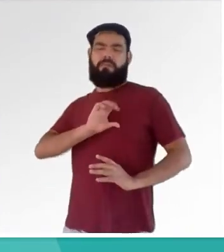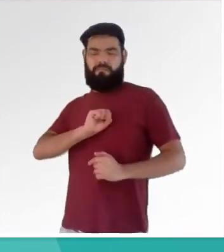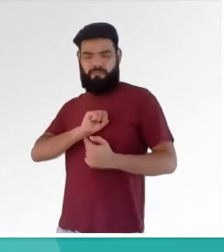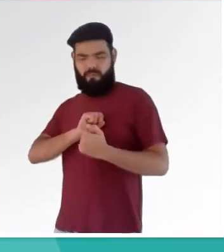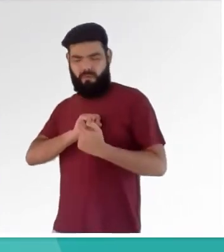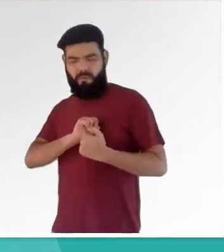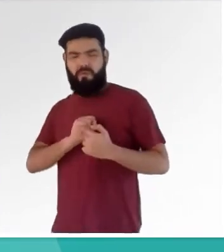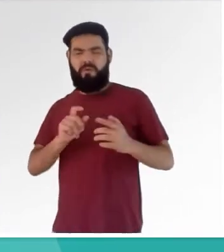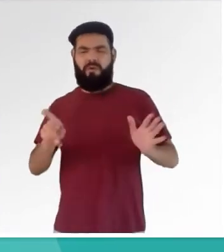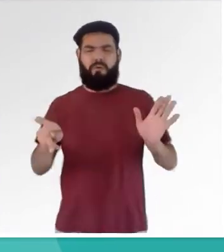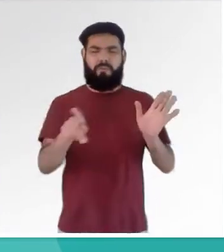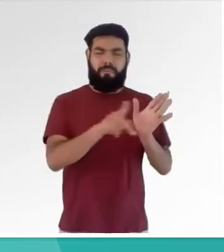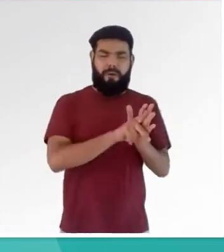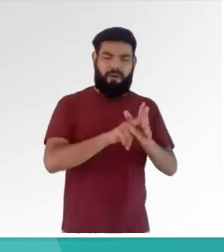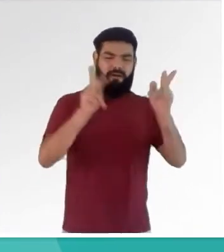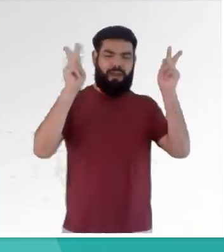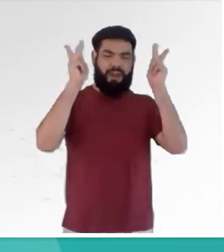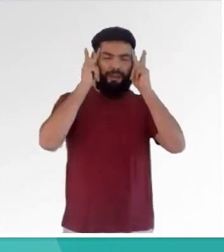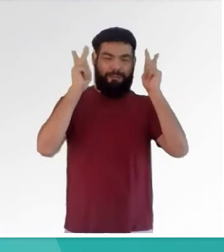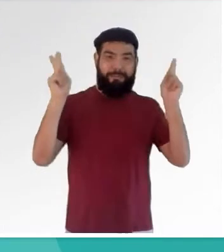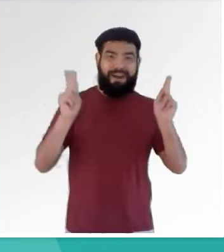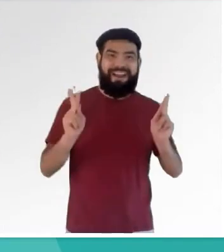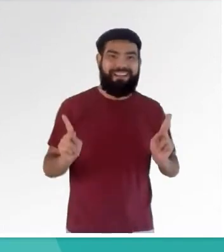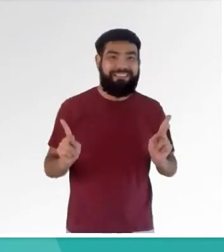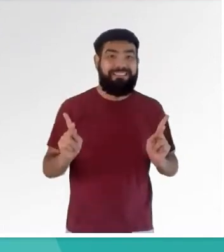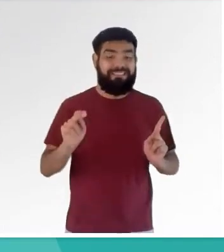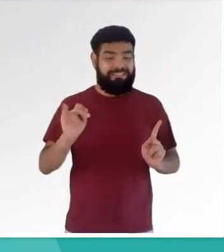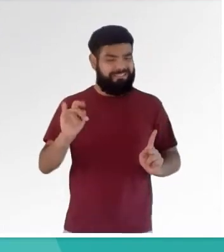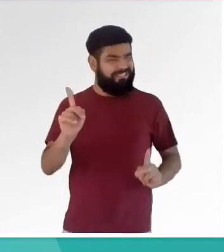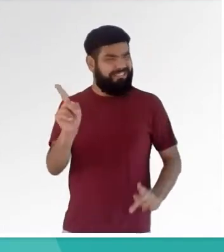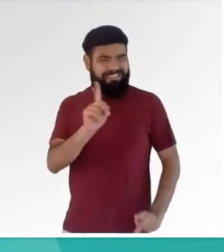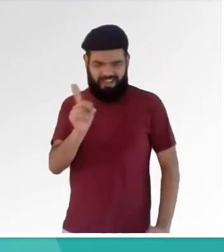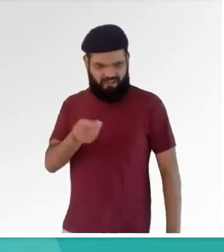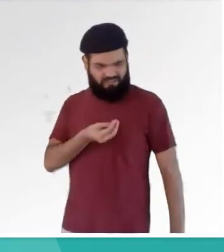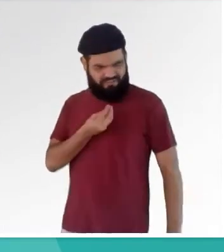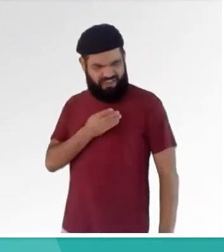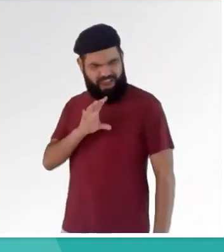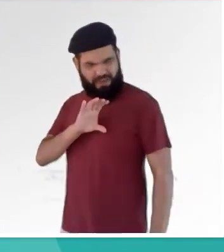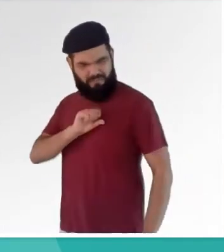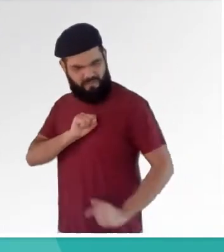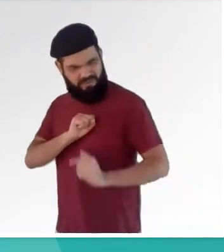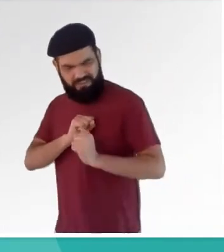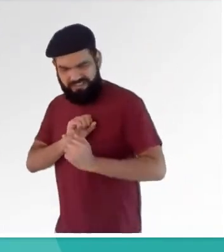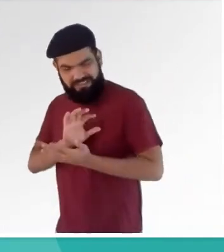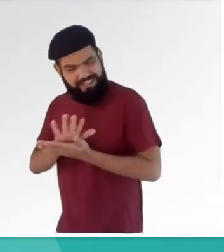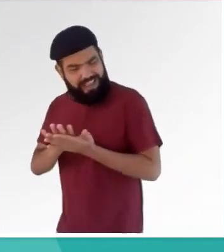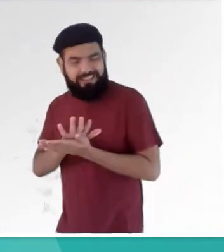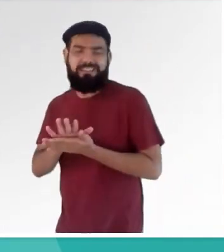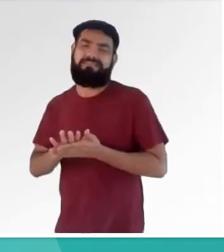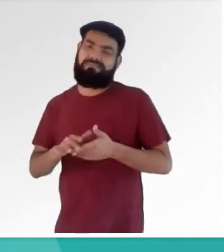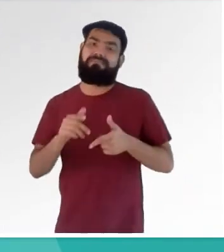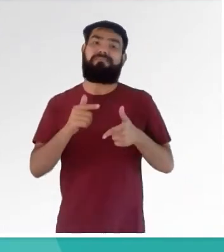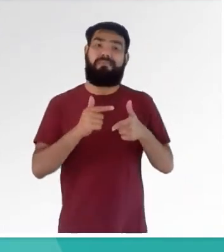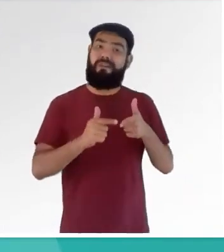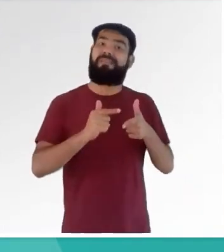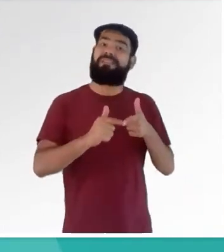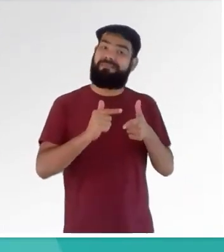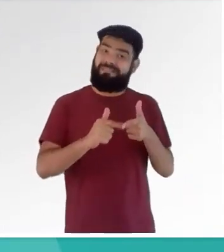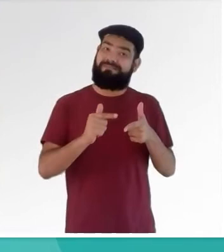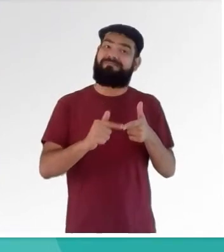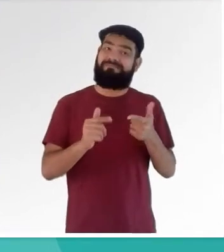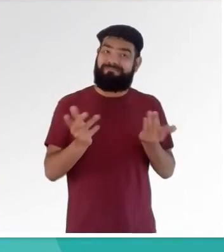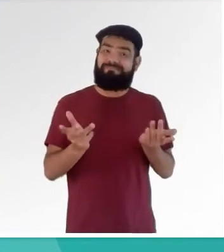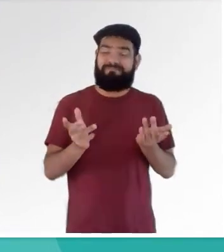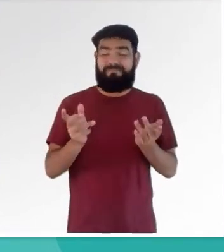então essa religião está doente, está com problema. Ou então a pessoa está com problema. Não é isso?